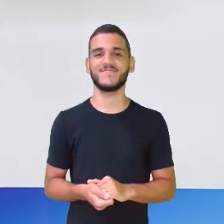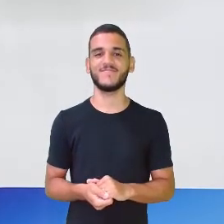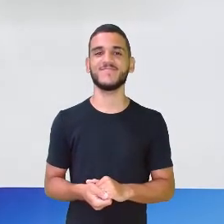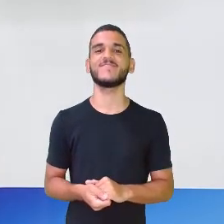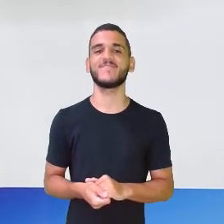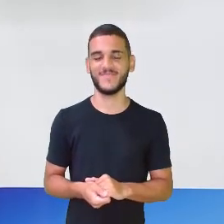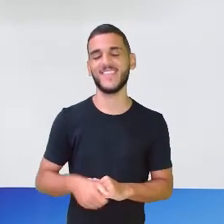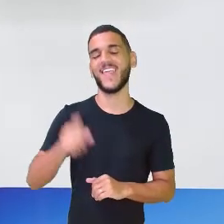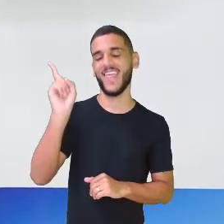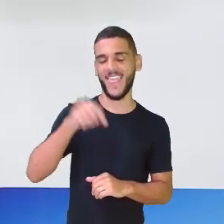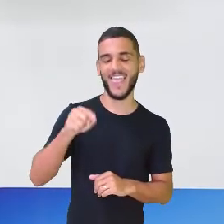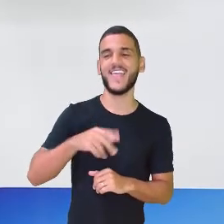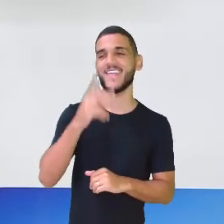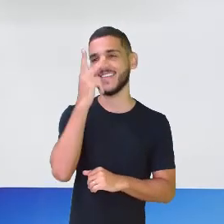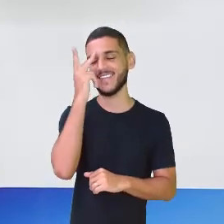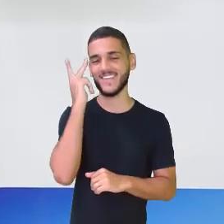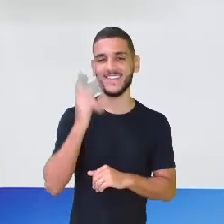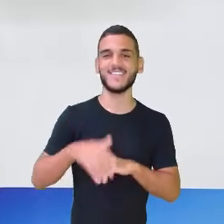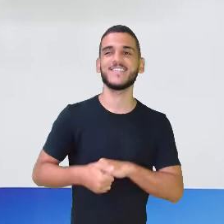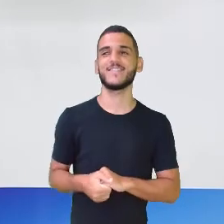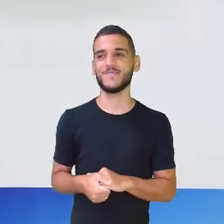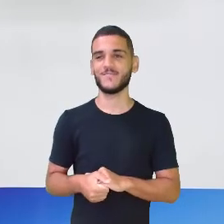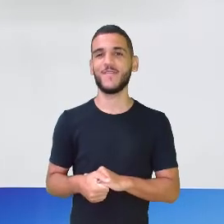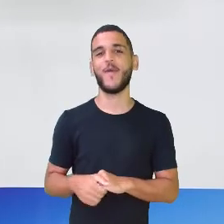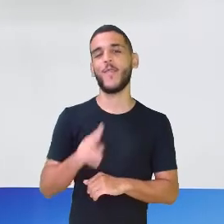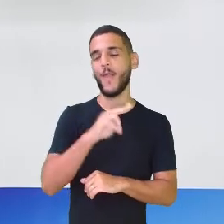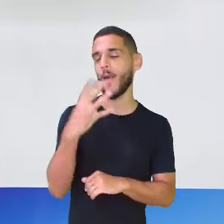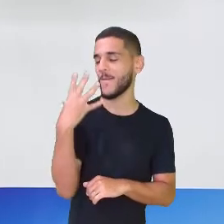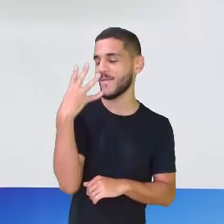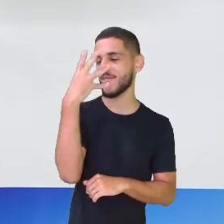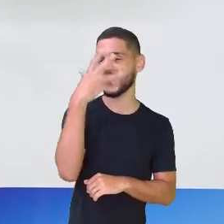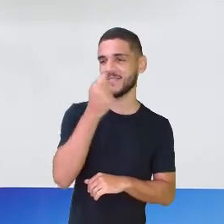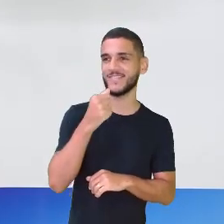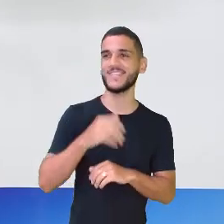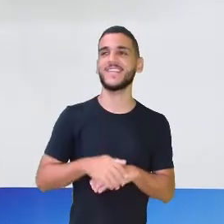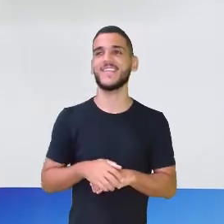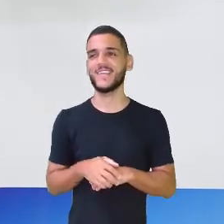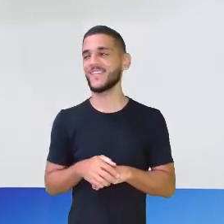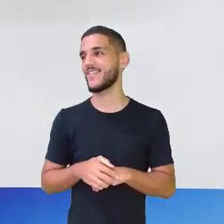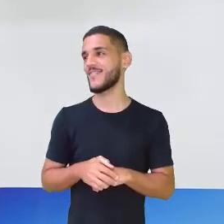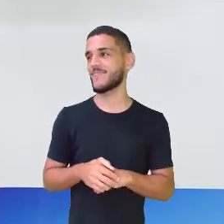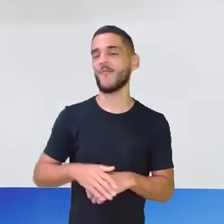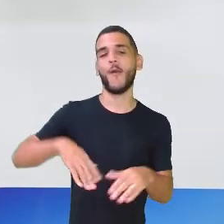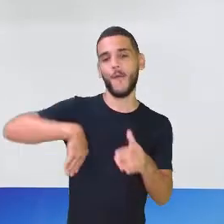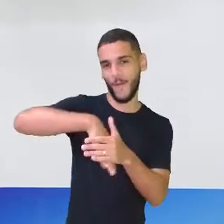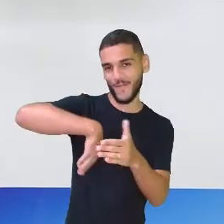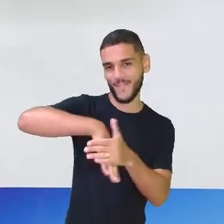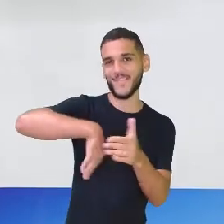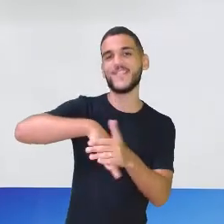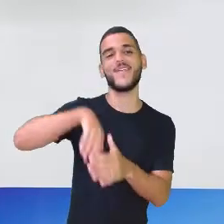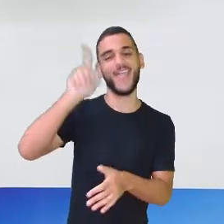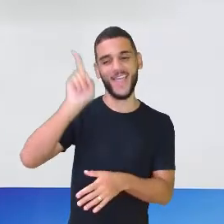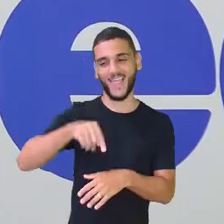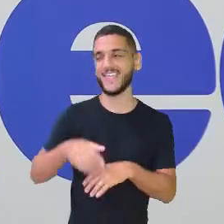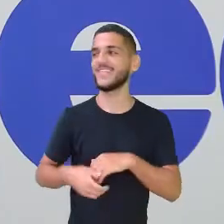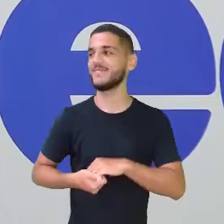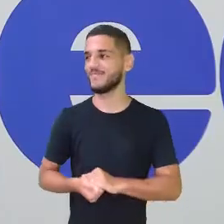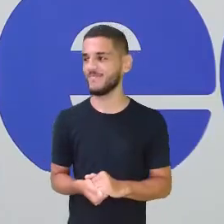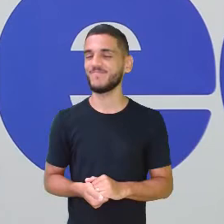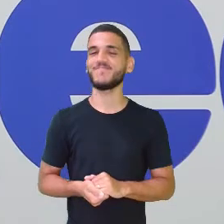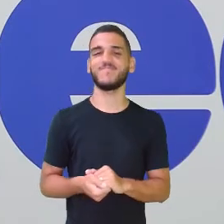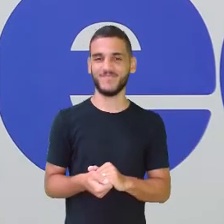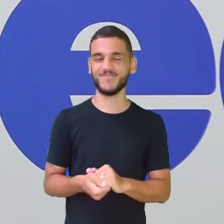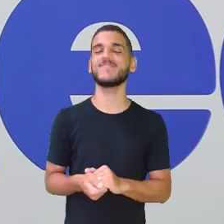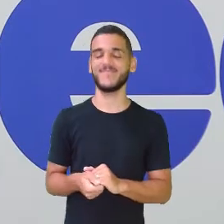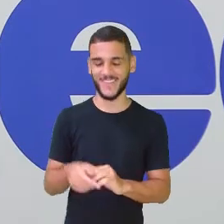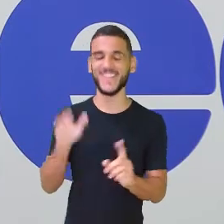Clisman Clayton, nome muito bonito, muito imponente, né, professora Kedma? Jogador de futebol. Foi inspirado no jogador de